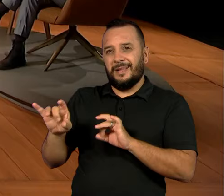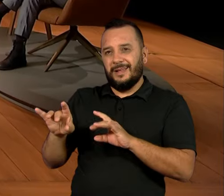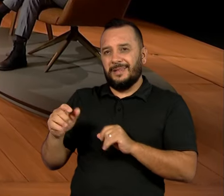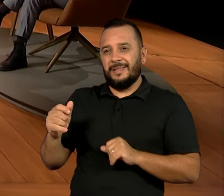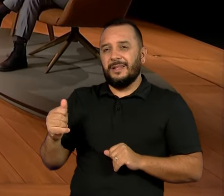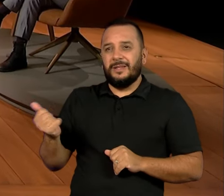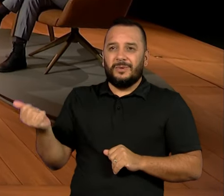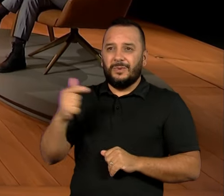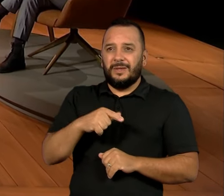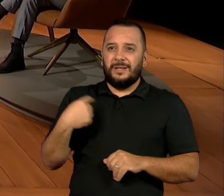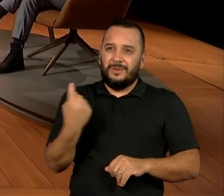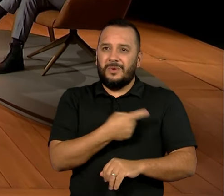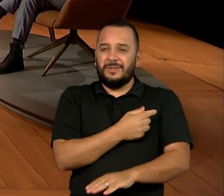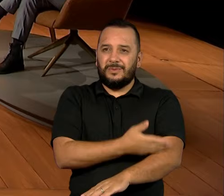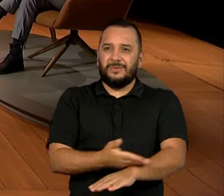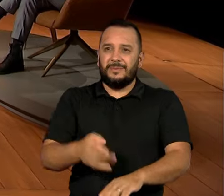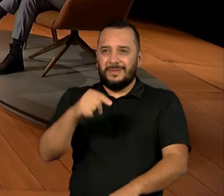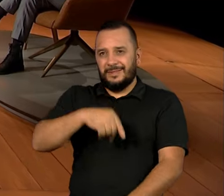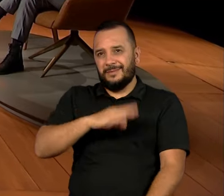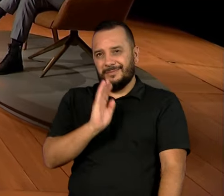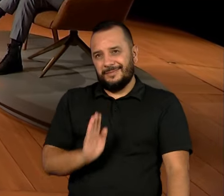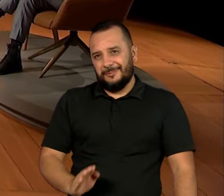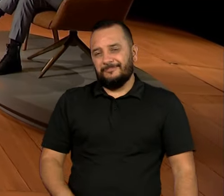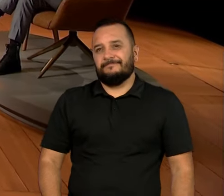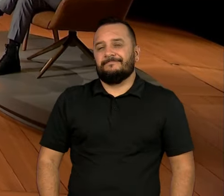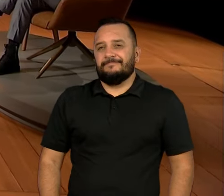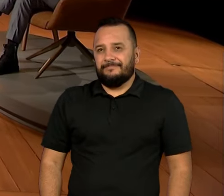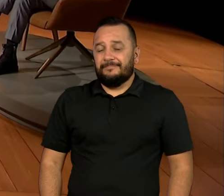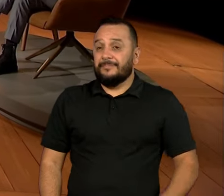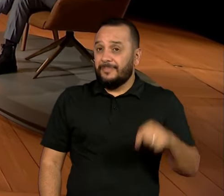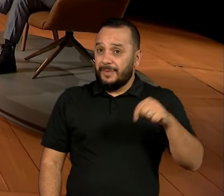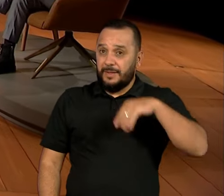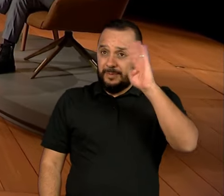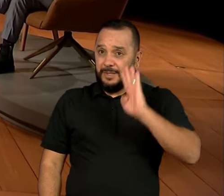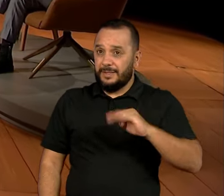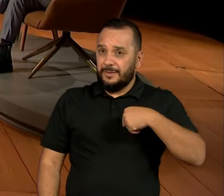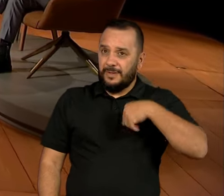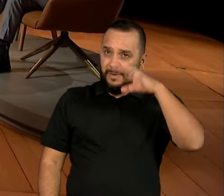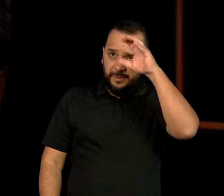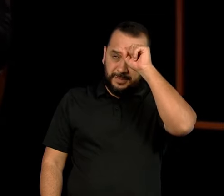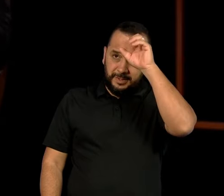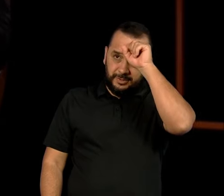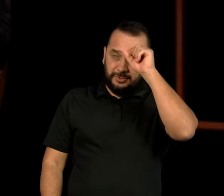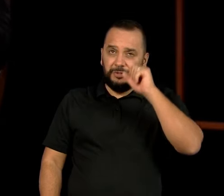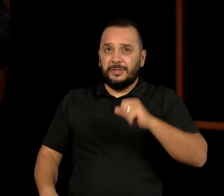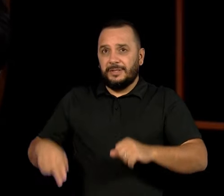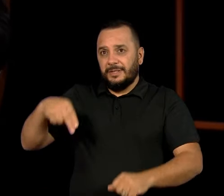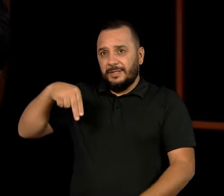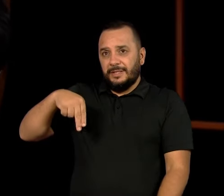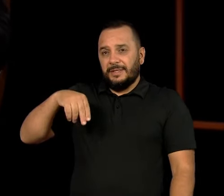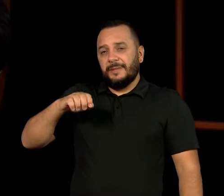nós estamos acostumados aqui no Brasil. Aqui eu aprendi com o Negrão,